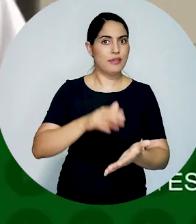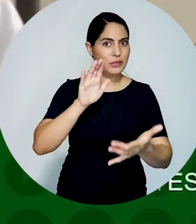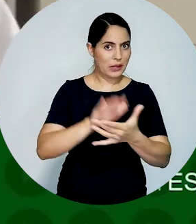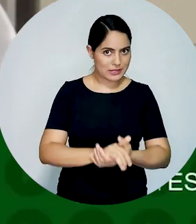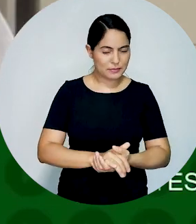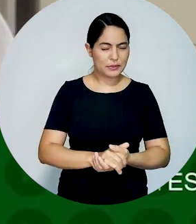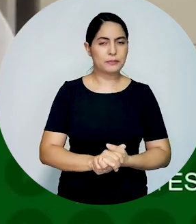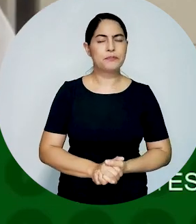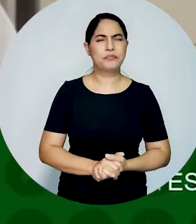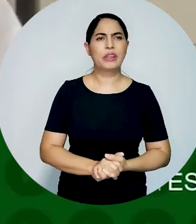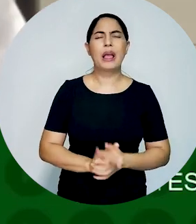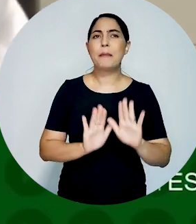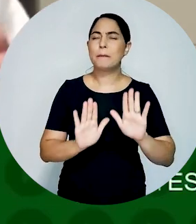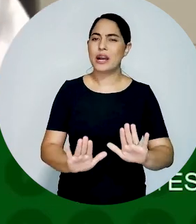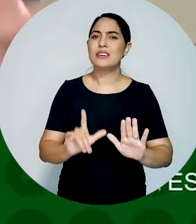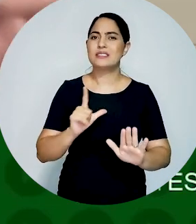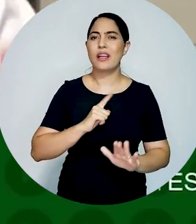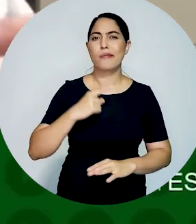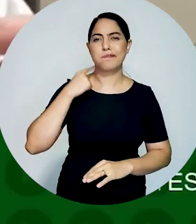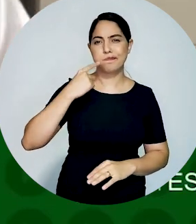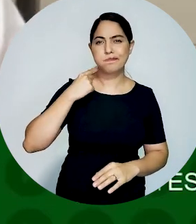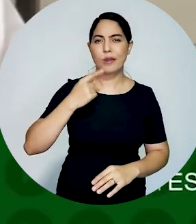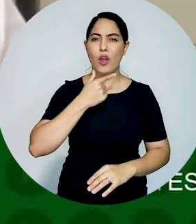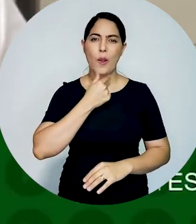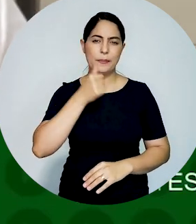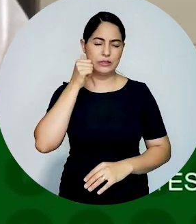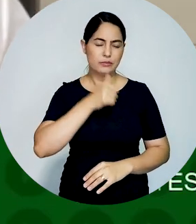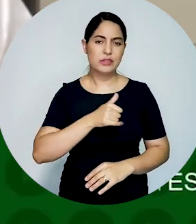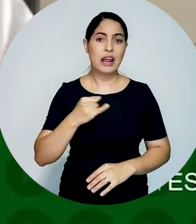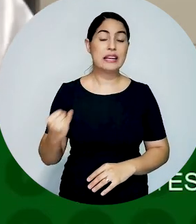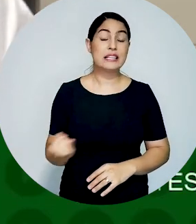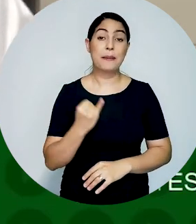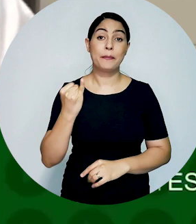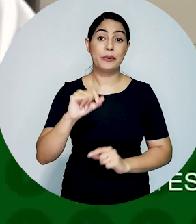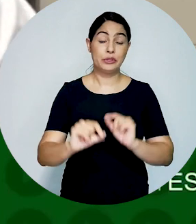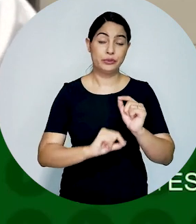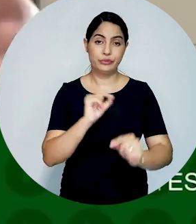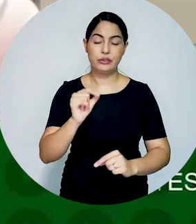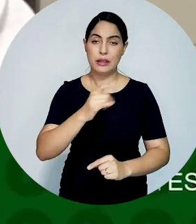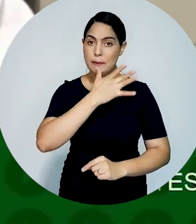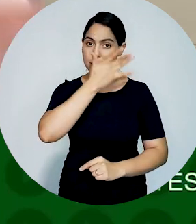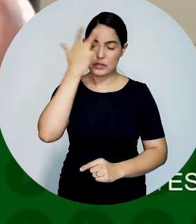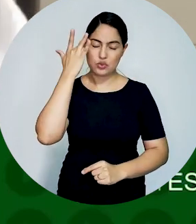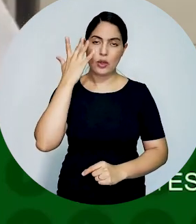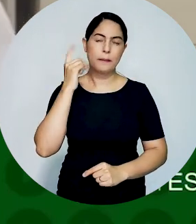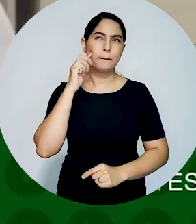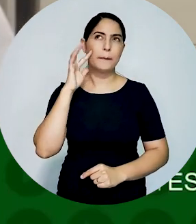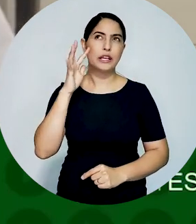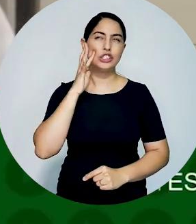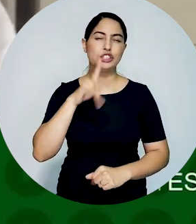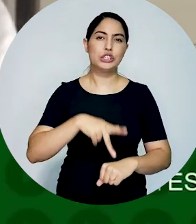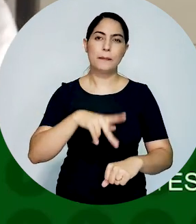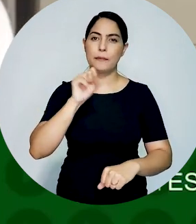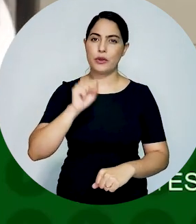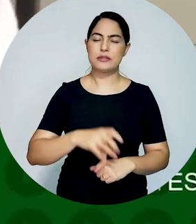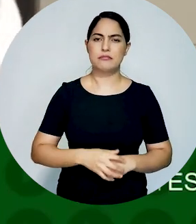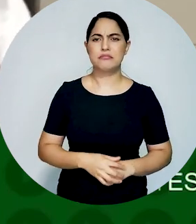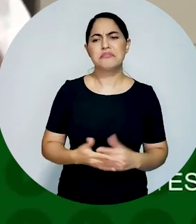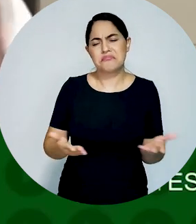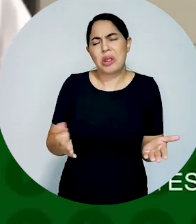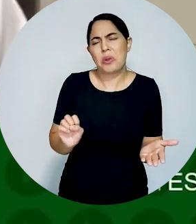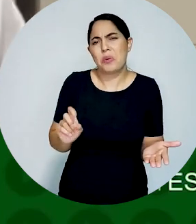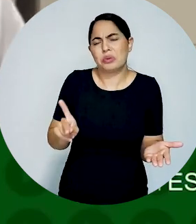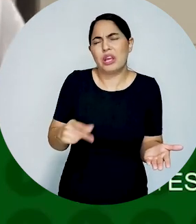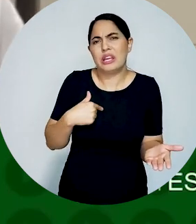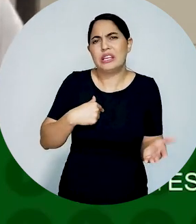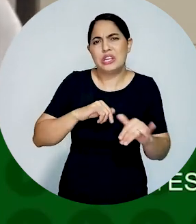chamados deveres matrimoniais. E que, de fato, como você bem pontuou, para você, advogado, advogada, é